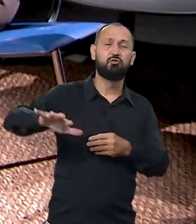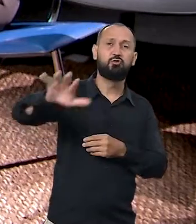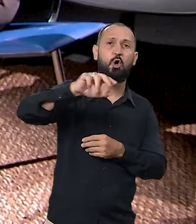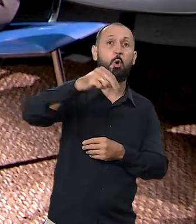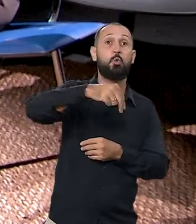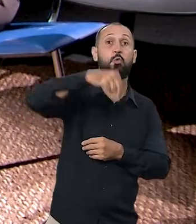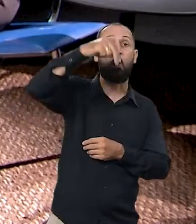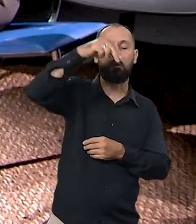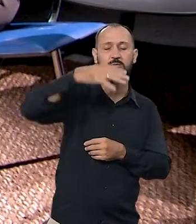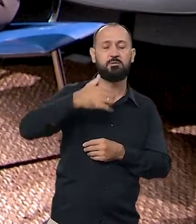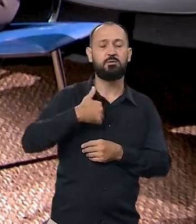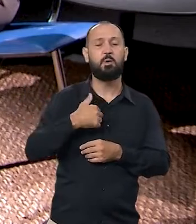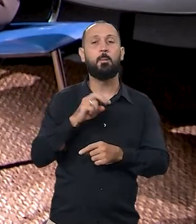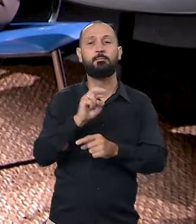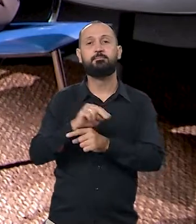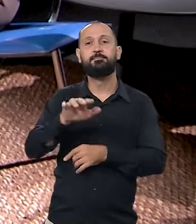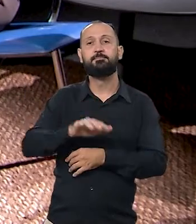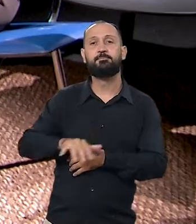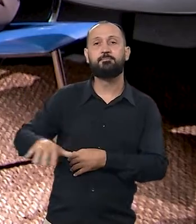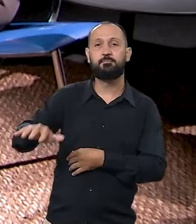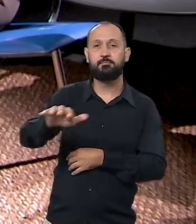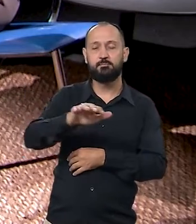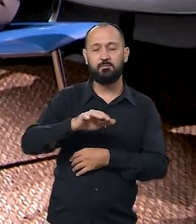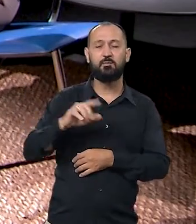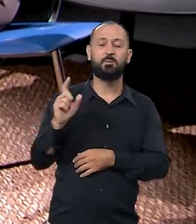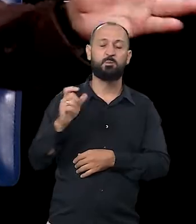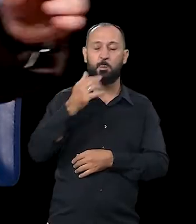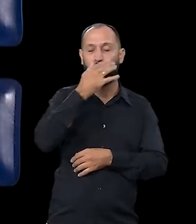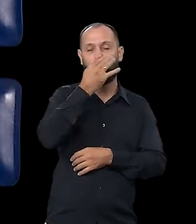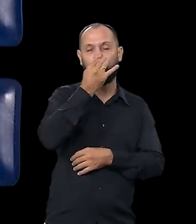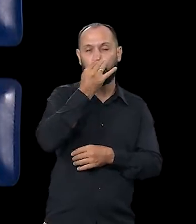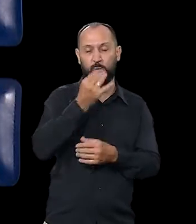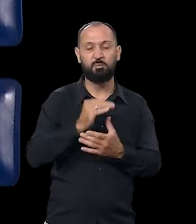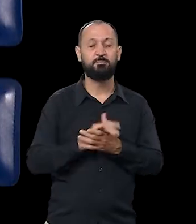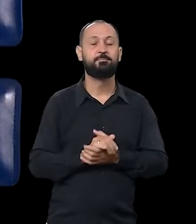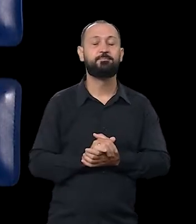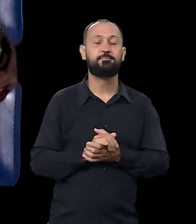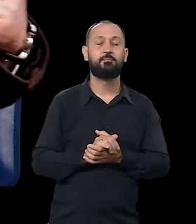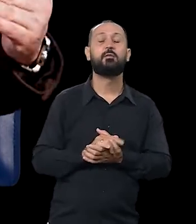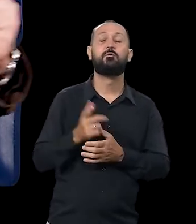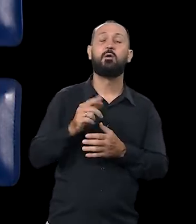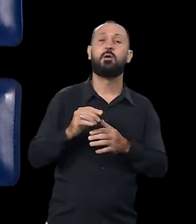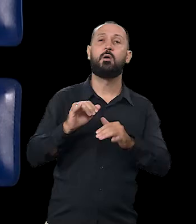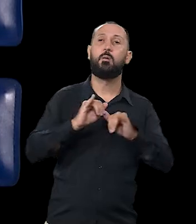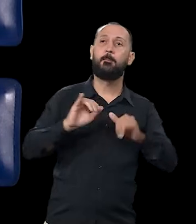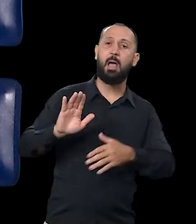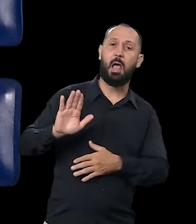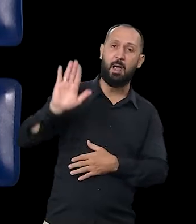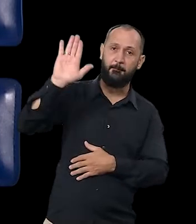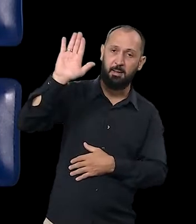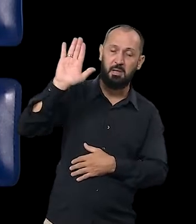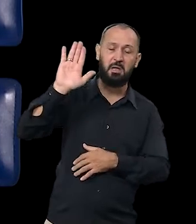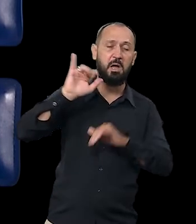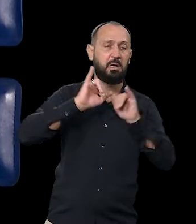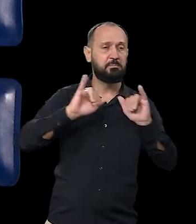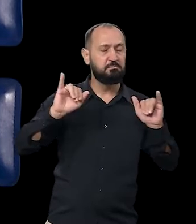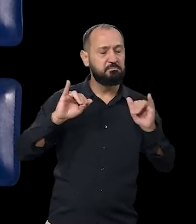a região norte do estado, e eu cuidando daquela região da Grande Dourados. Então, foi uma campanha